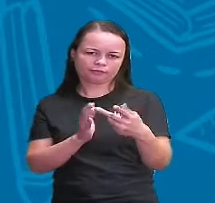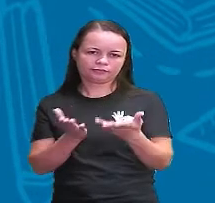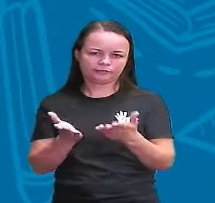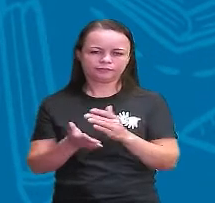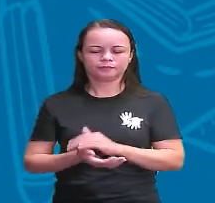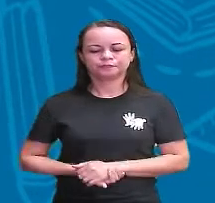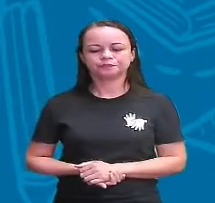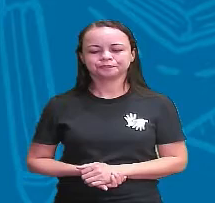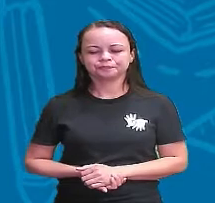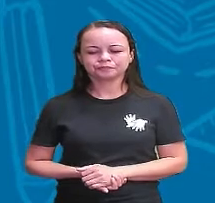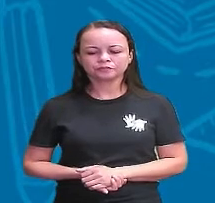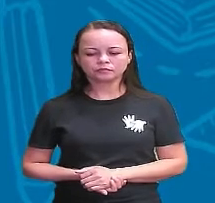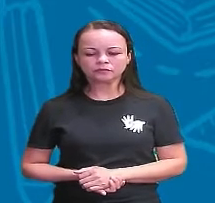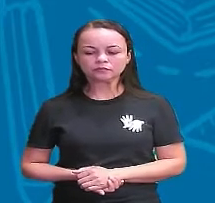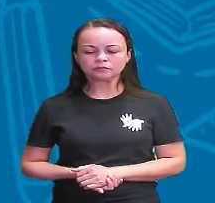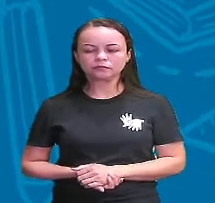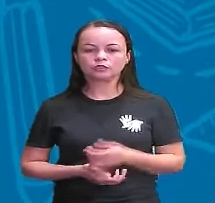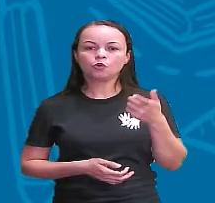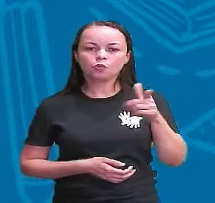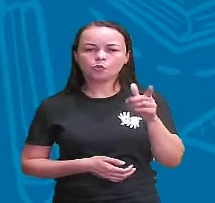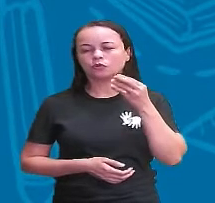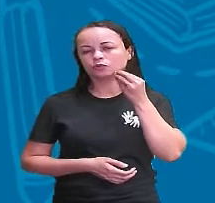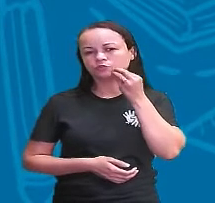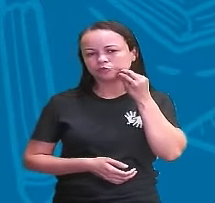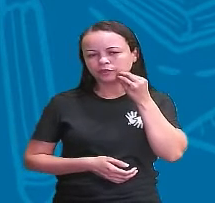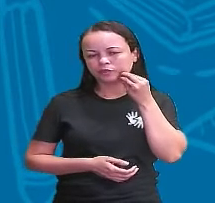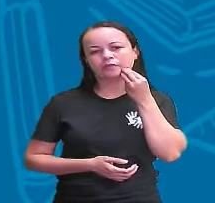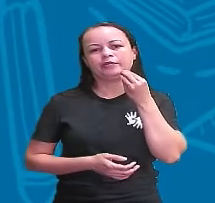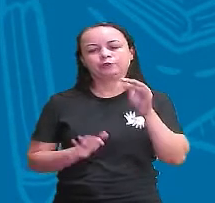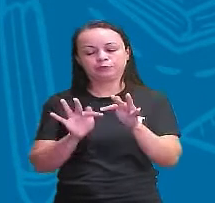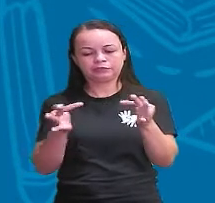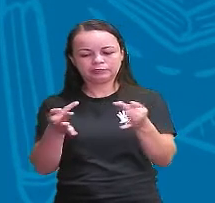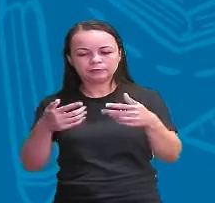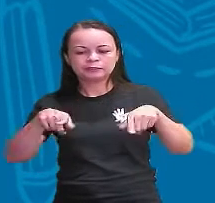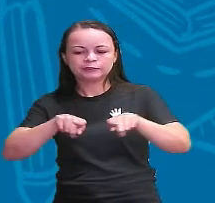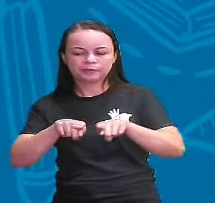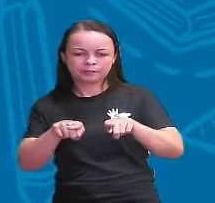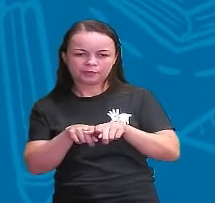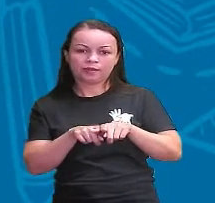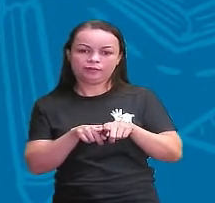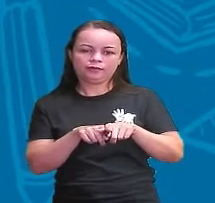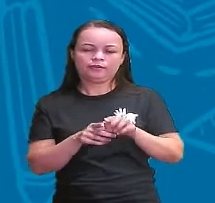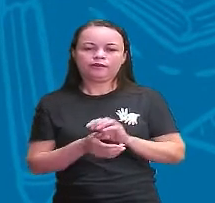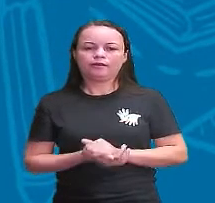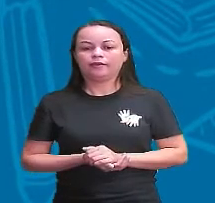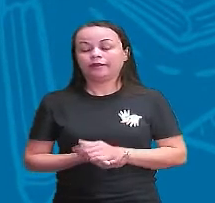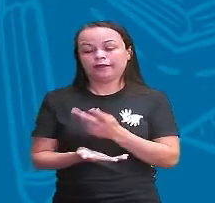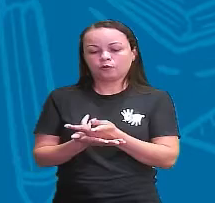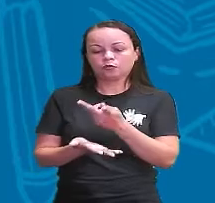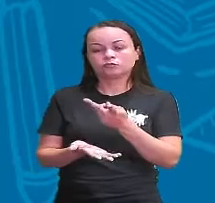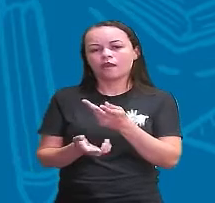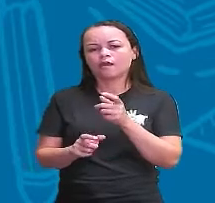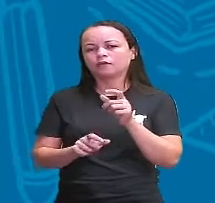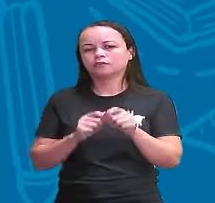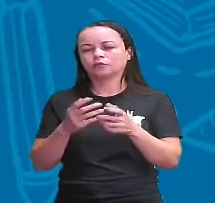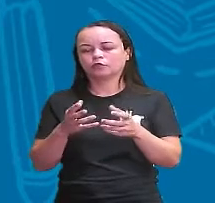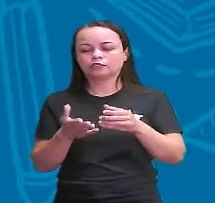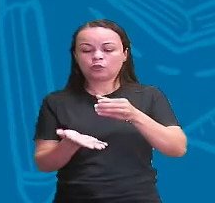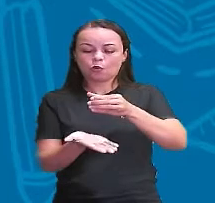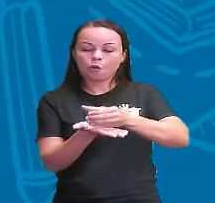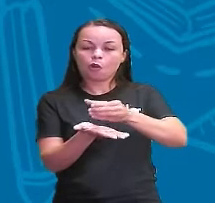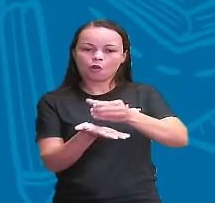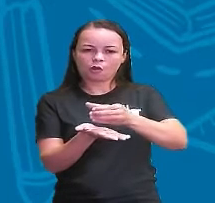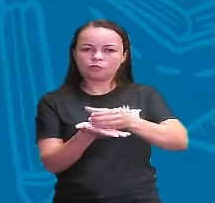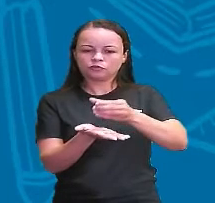certo? Um outro experimento muito simples de se realizar também, e que acontece quando a gente, por exemplo, coloca um copo, né, quando a gente vai tomar